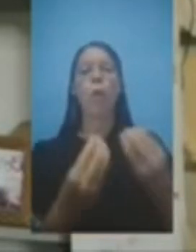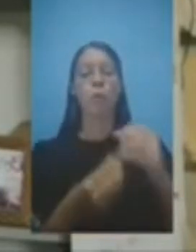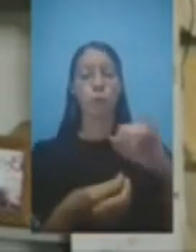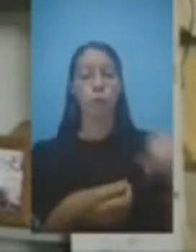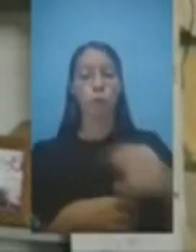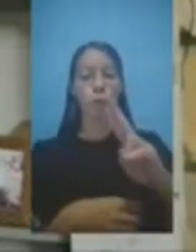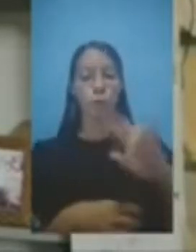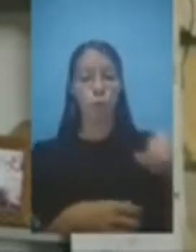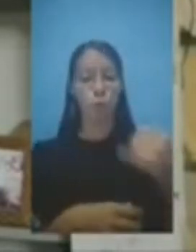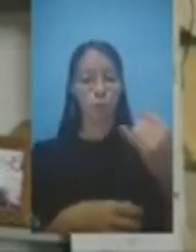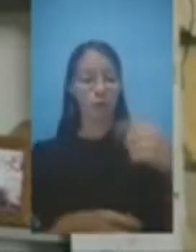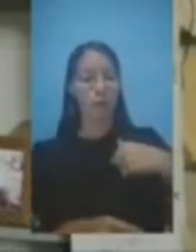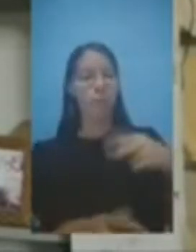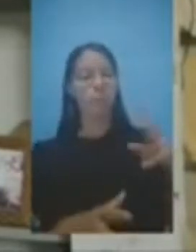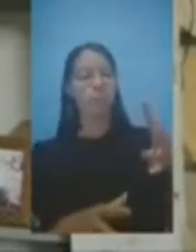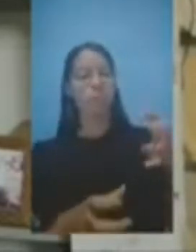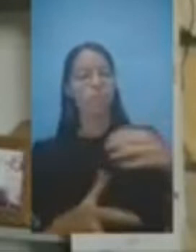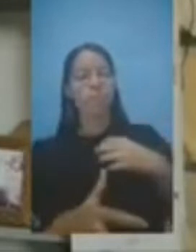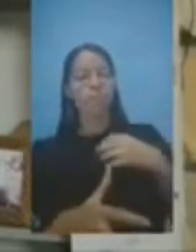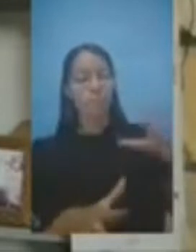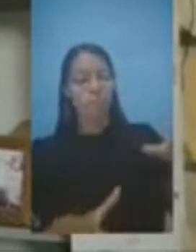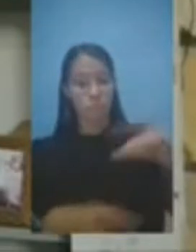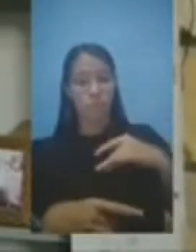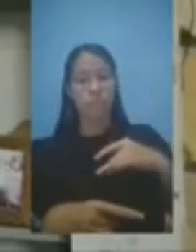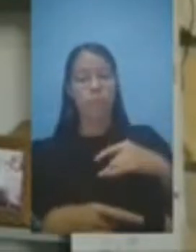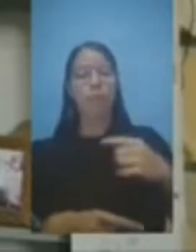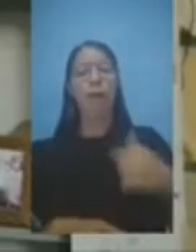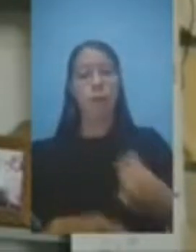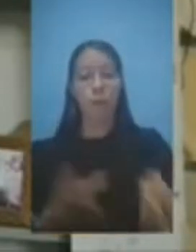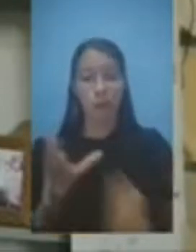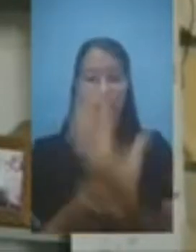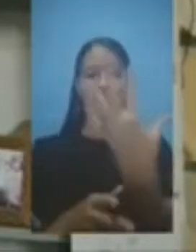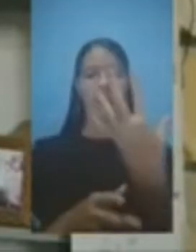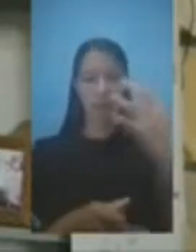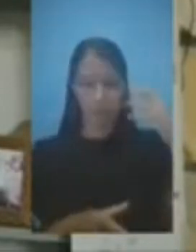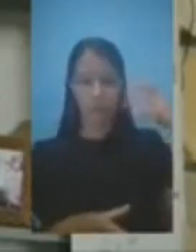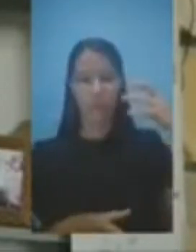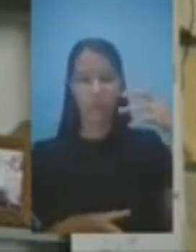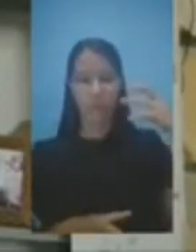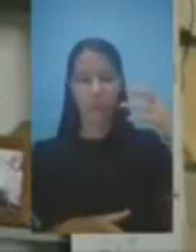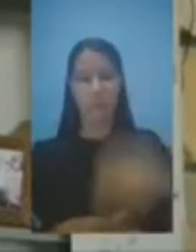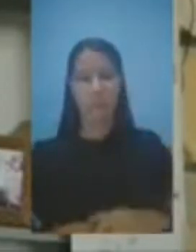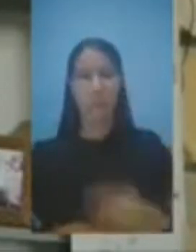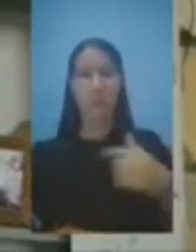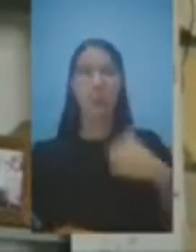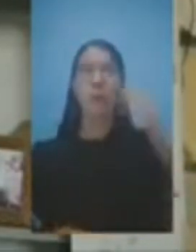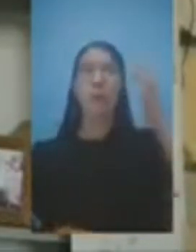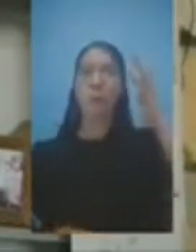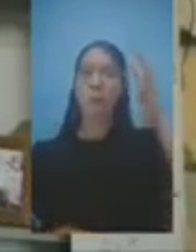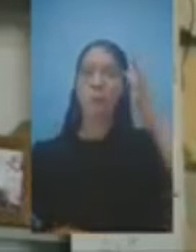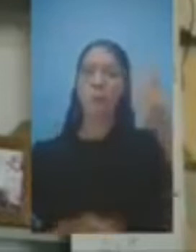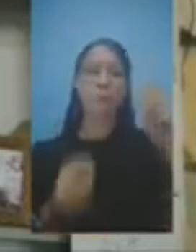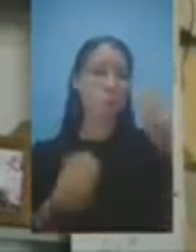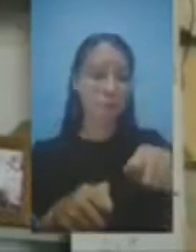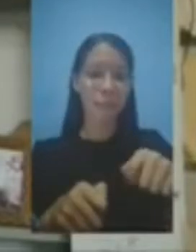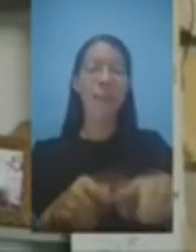como Juju é a minha inspiração, aí acabei fazendo uma ladainha. Né? Não